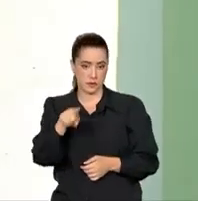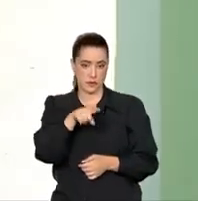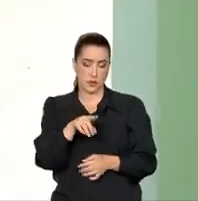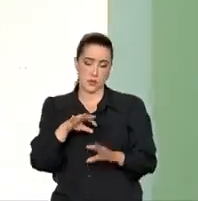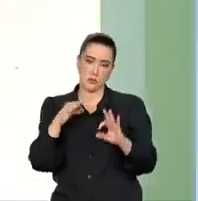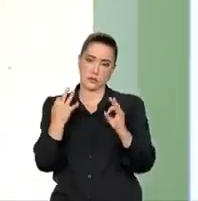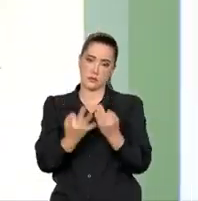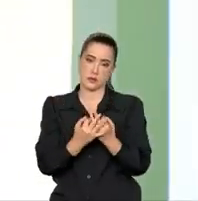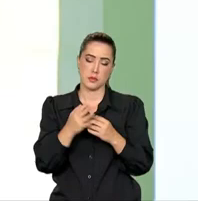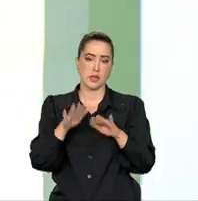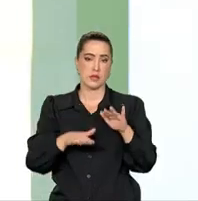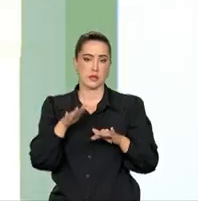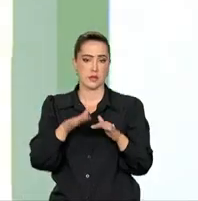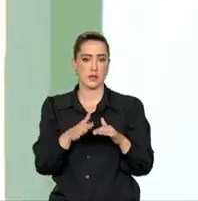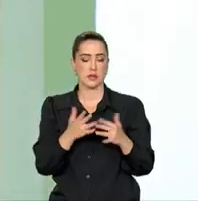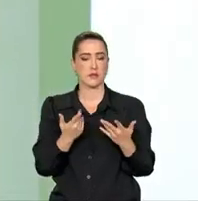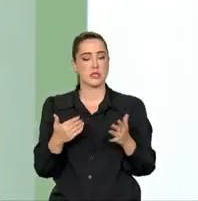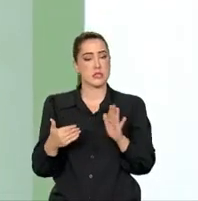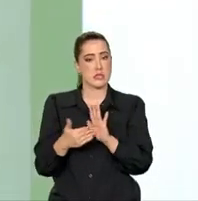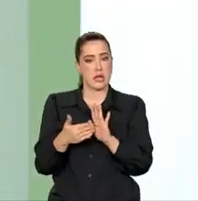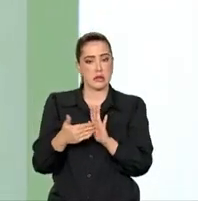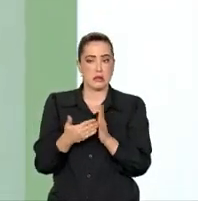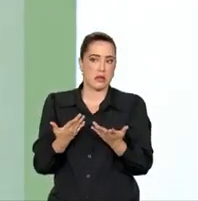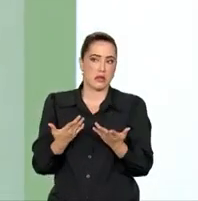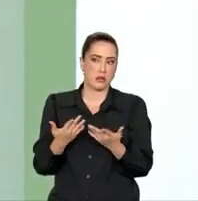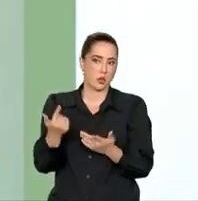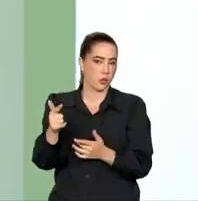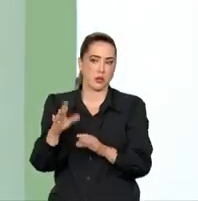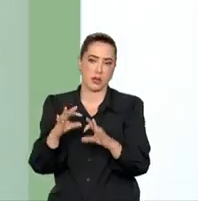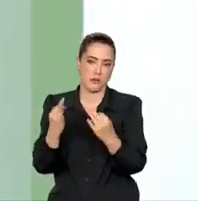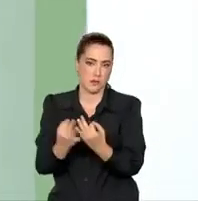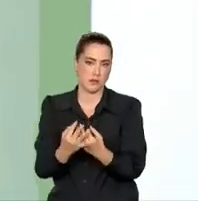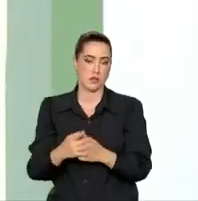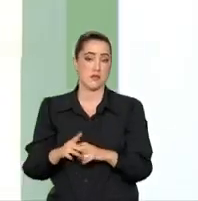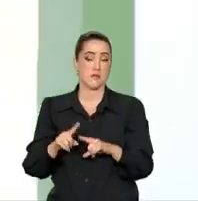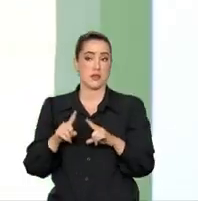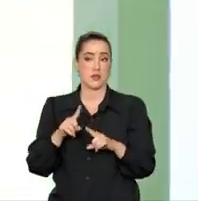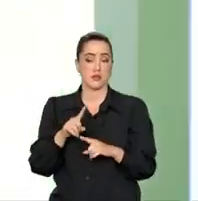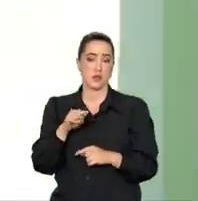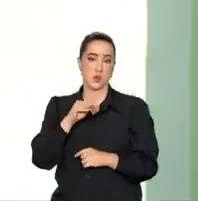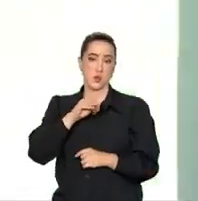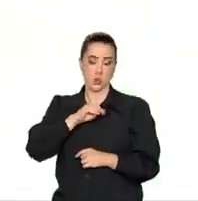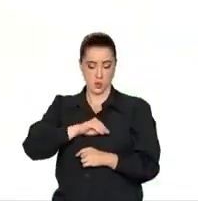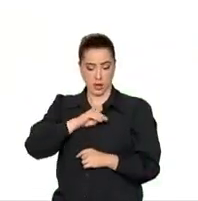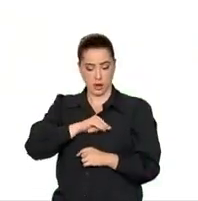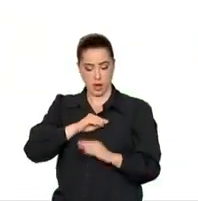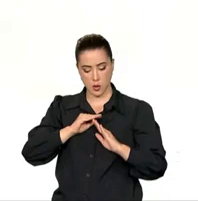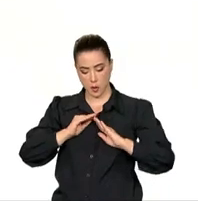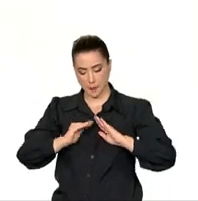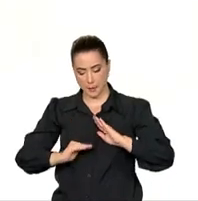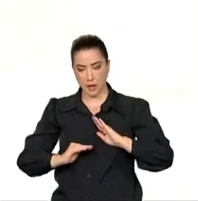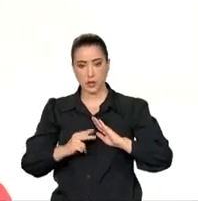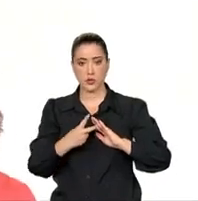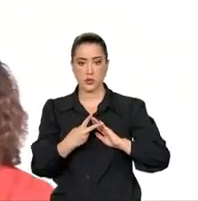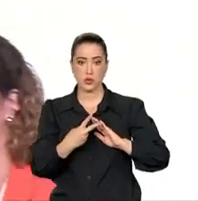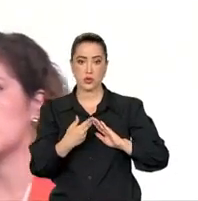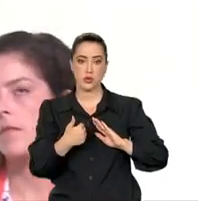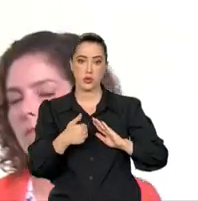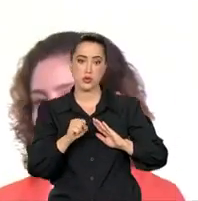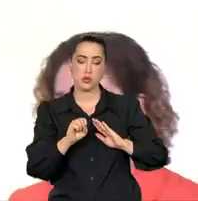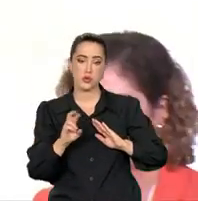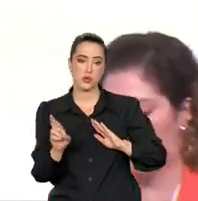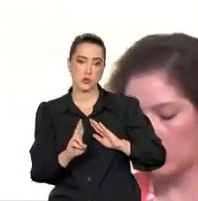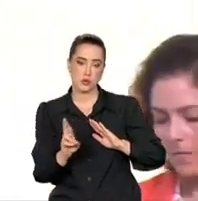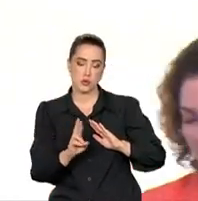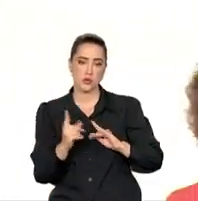numa família, ou às vezes até abandonadas, com uma renda abaixo de R$